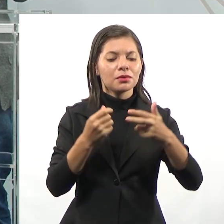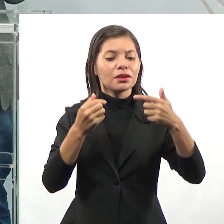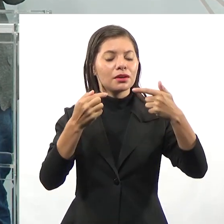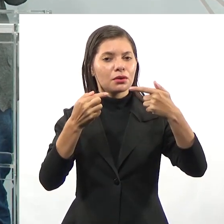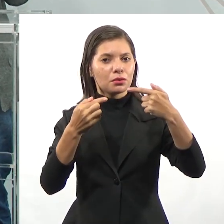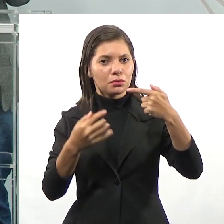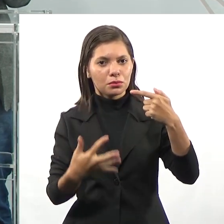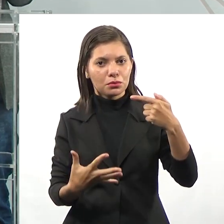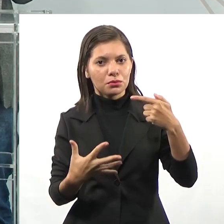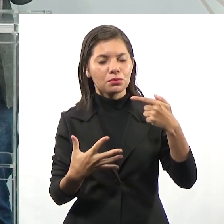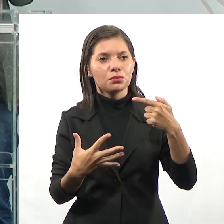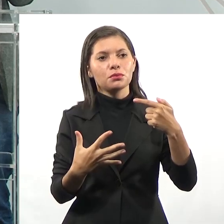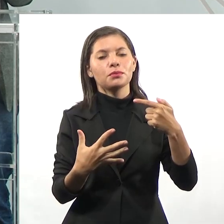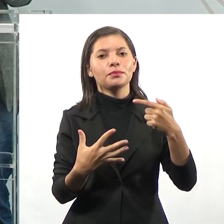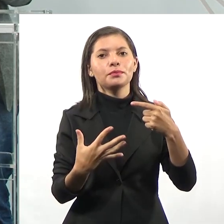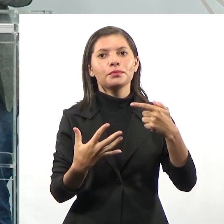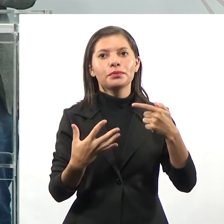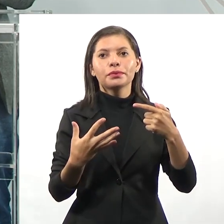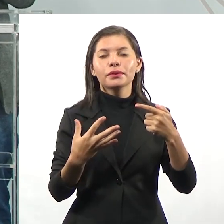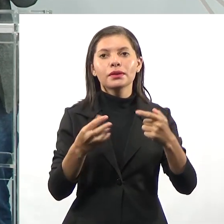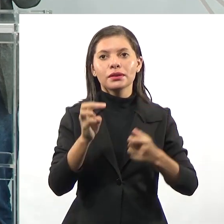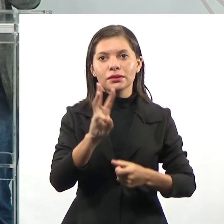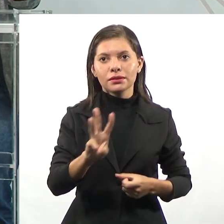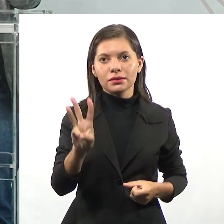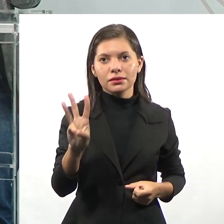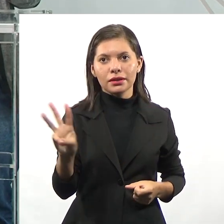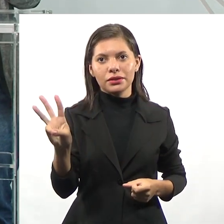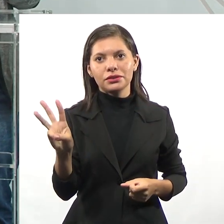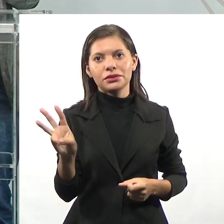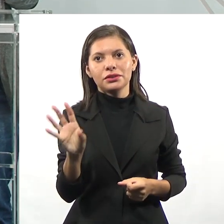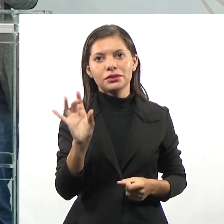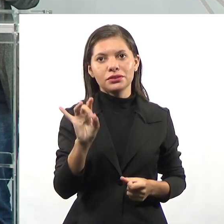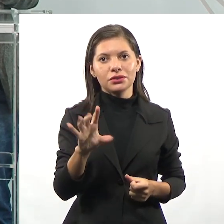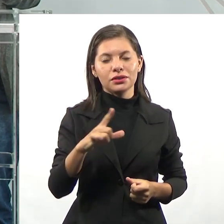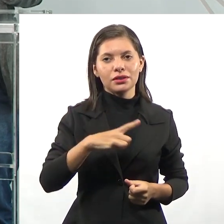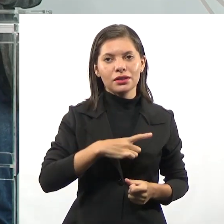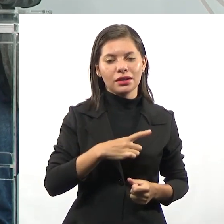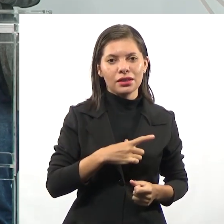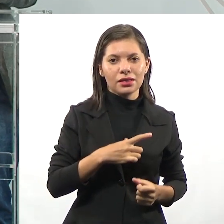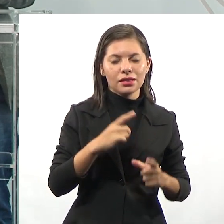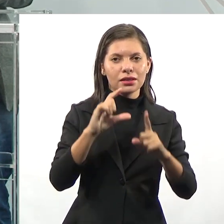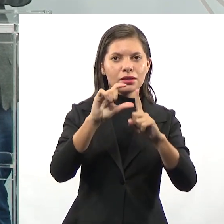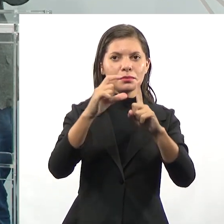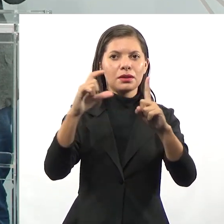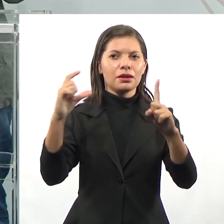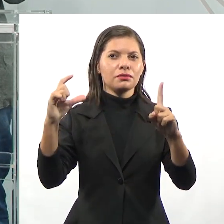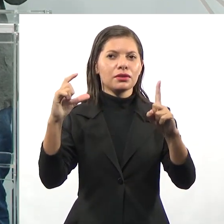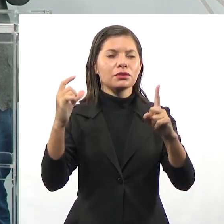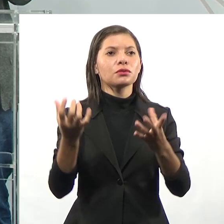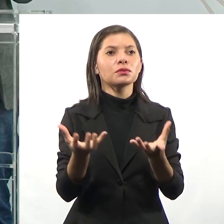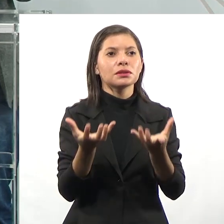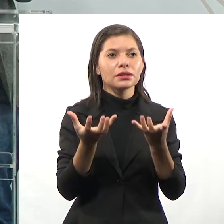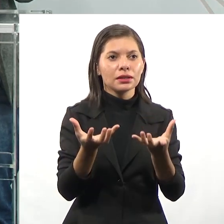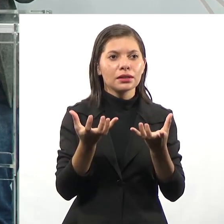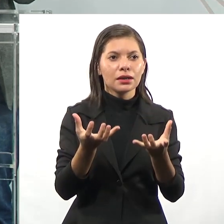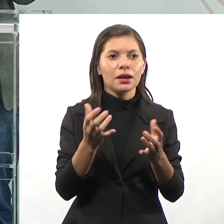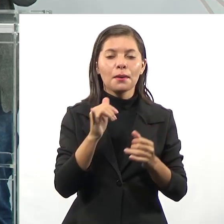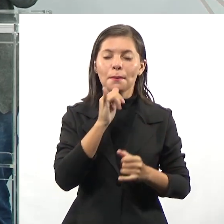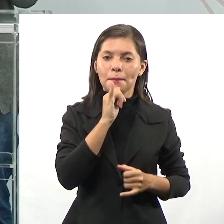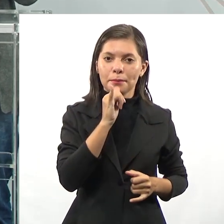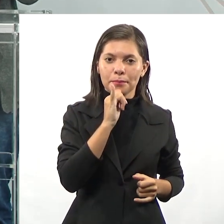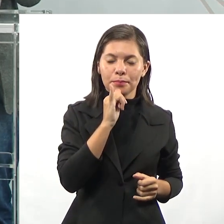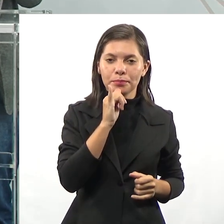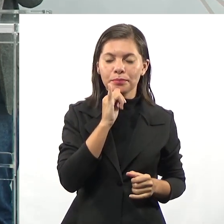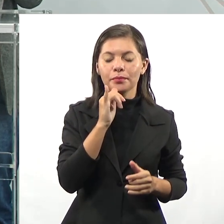o Google a fornecer sites que somente tenham esses termos. Além disso, quando você quer, por exemplo, quando